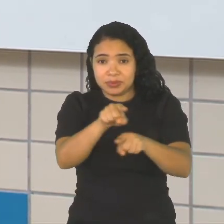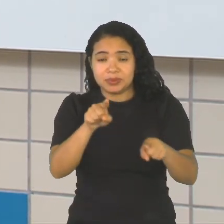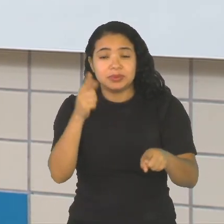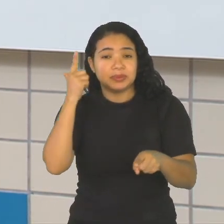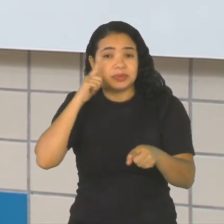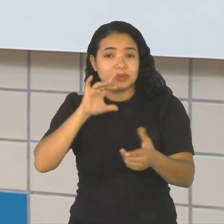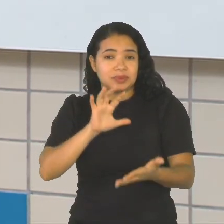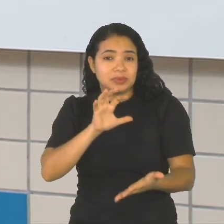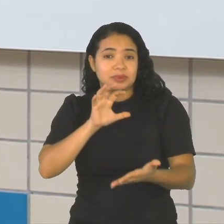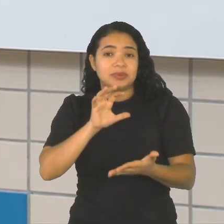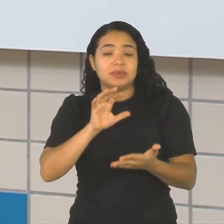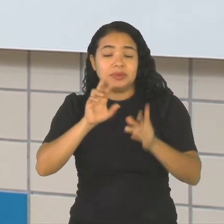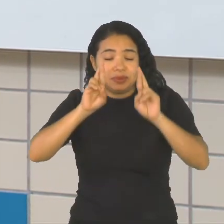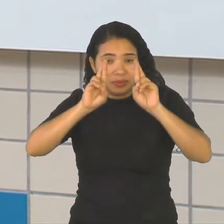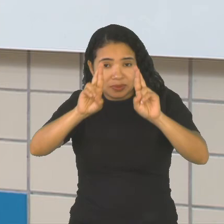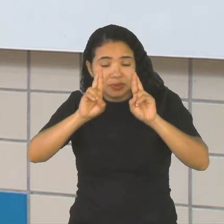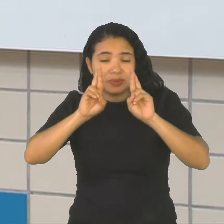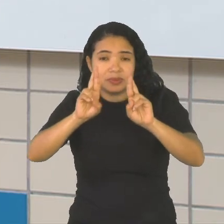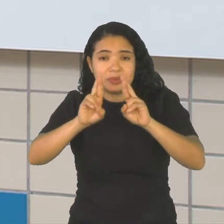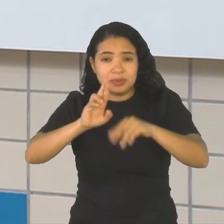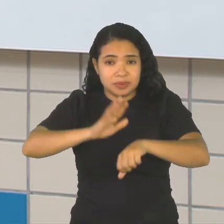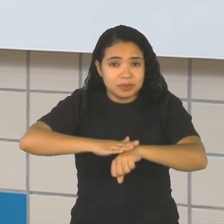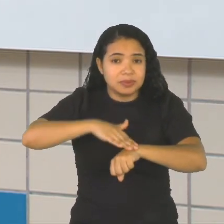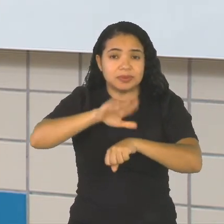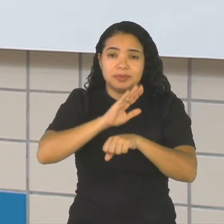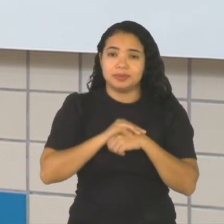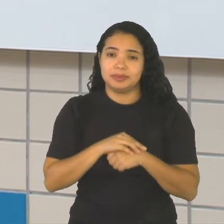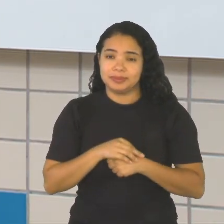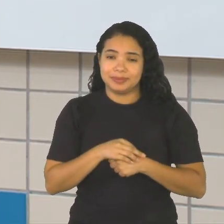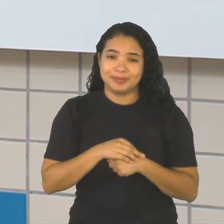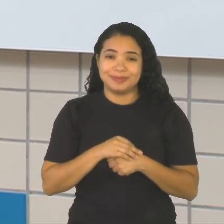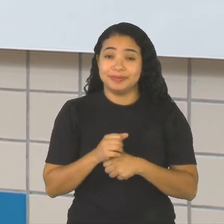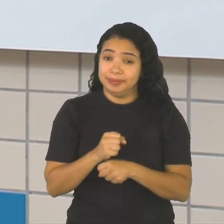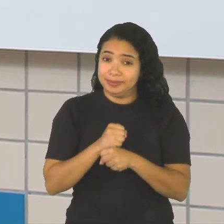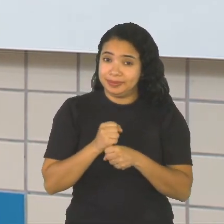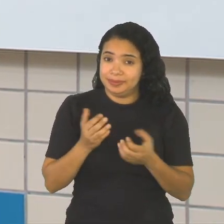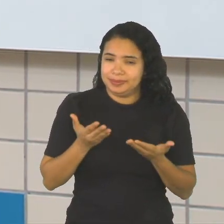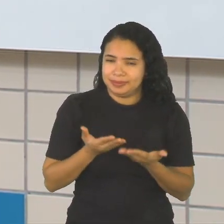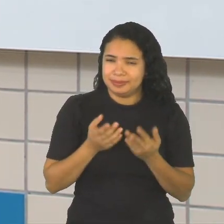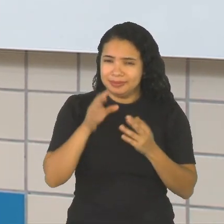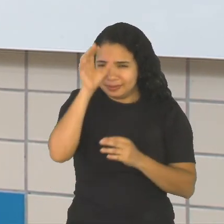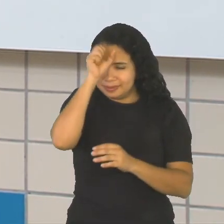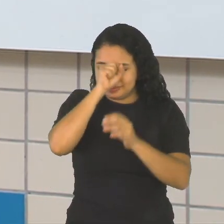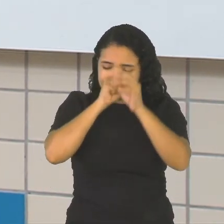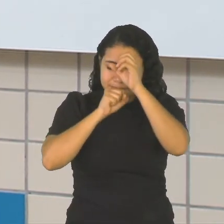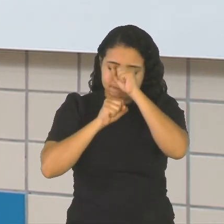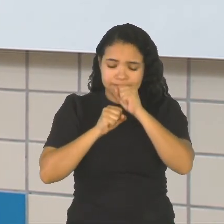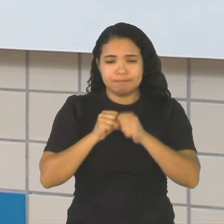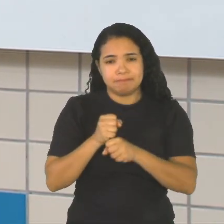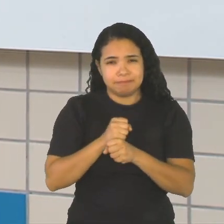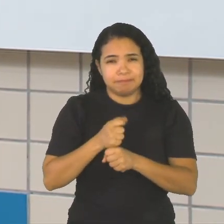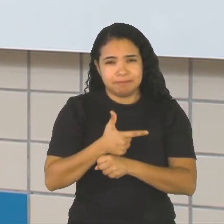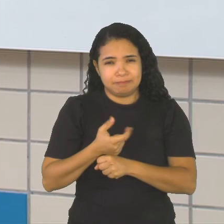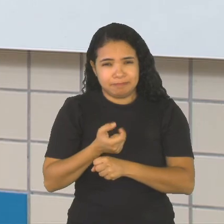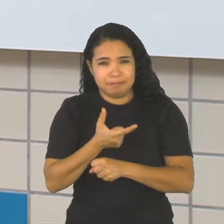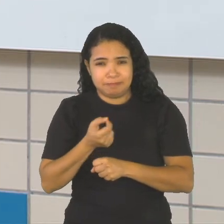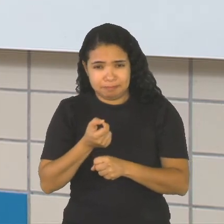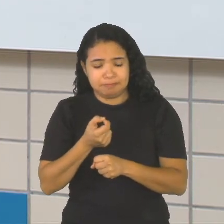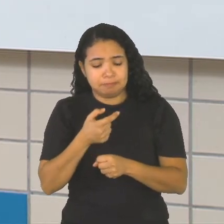mais esperança ainda, né? E que esse ano a gente possa ter aprendido muito com ele, certo?